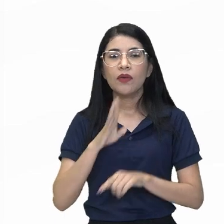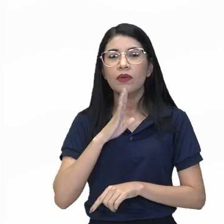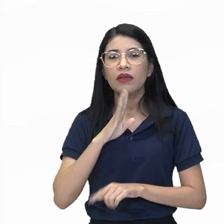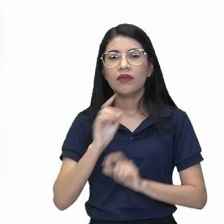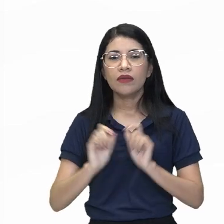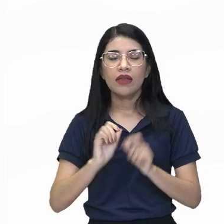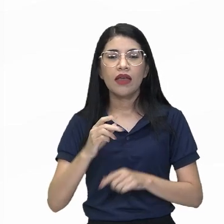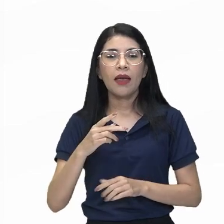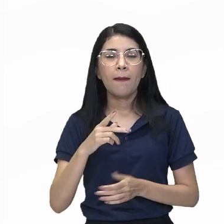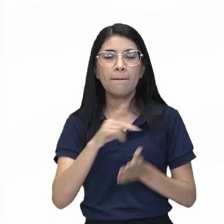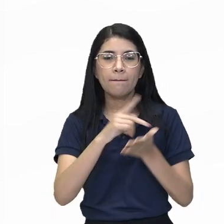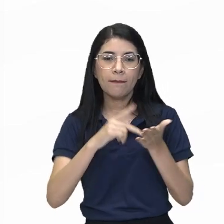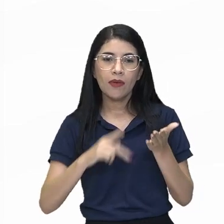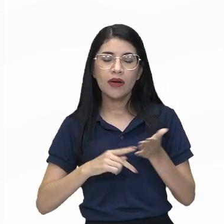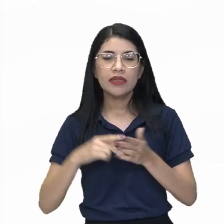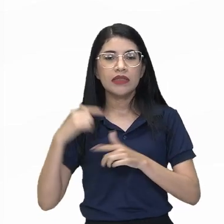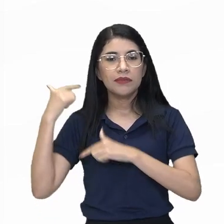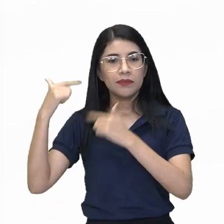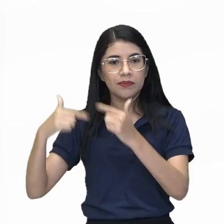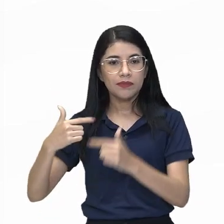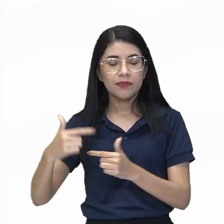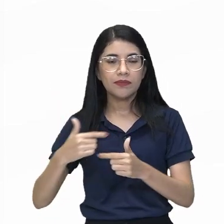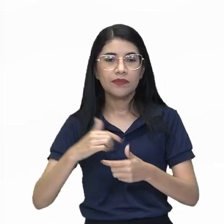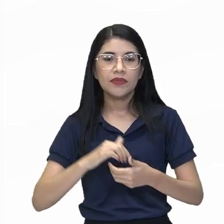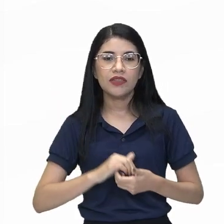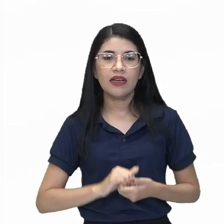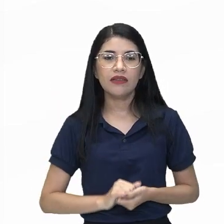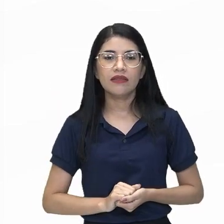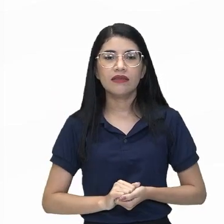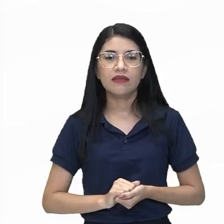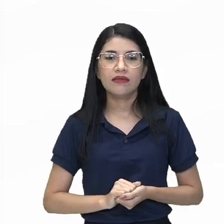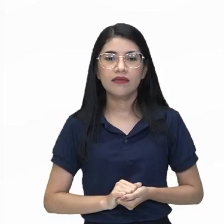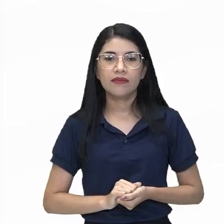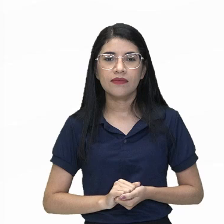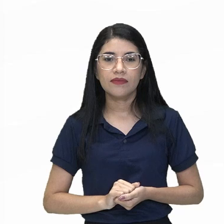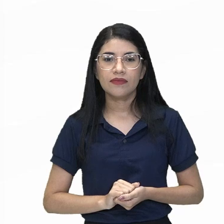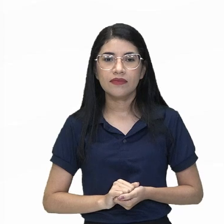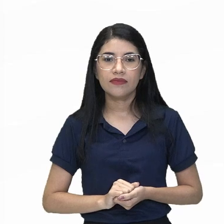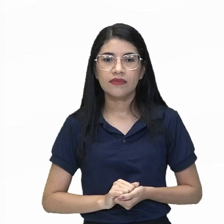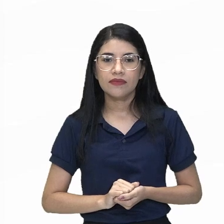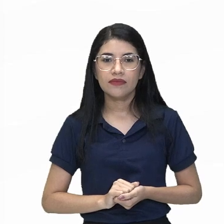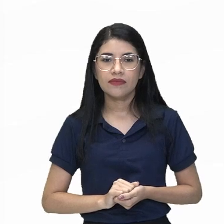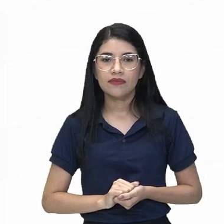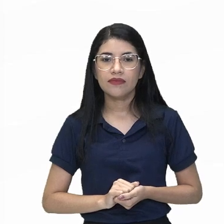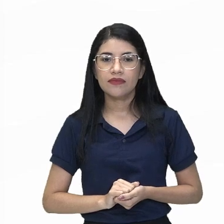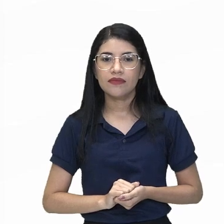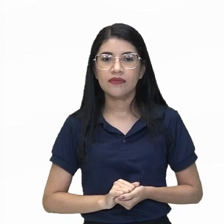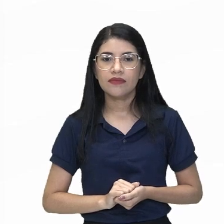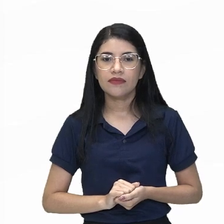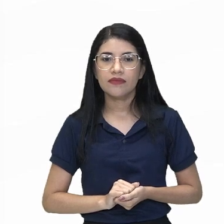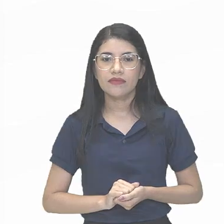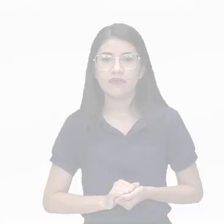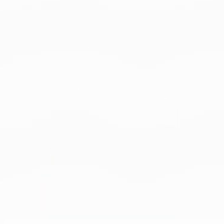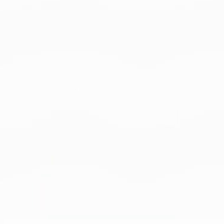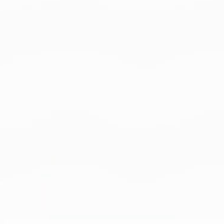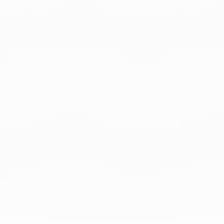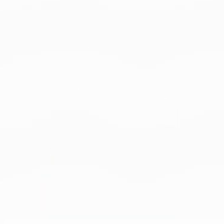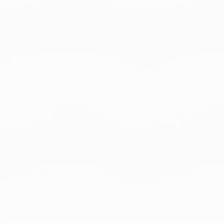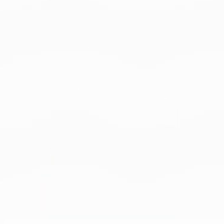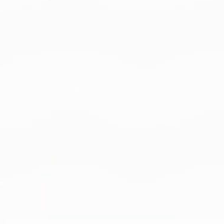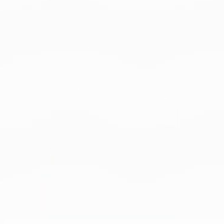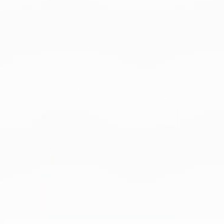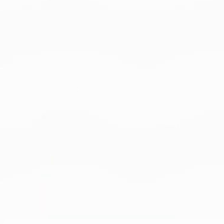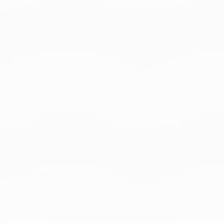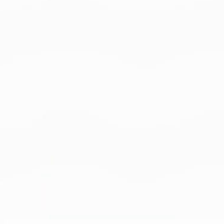como poesia popular, porque contava histórias com os folclores regionais de maneira